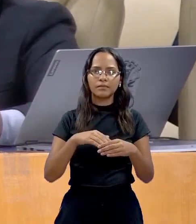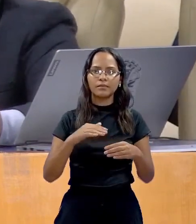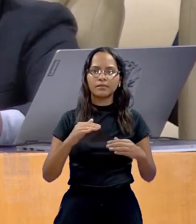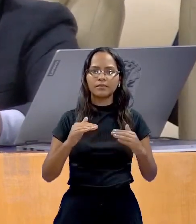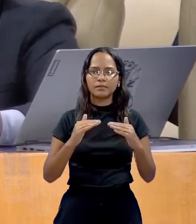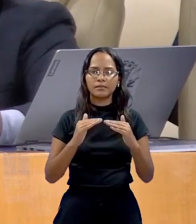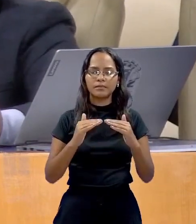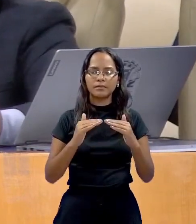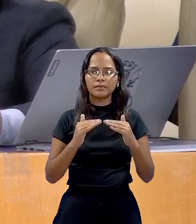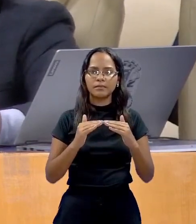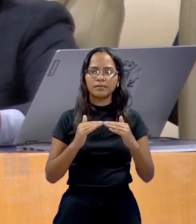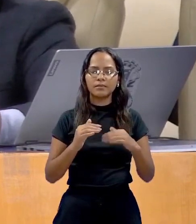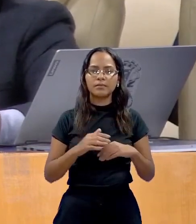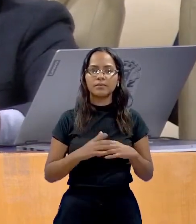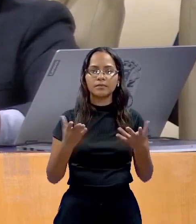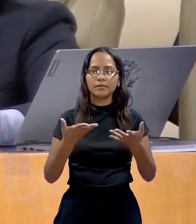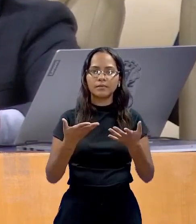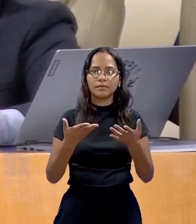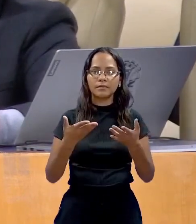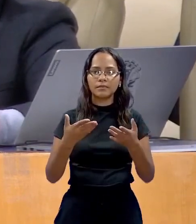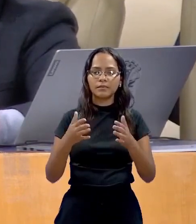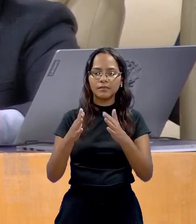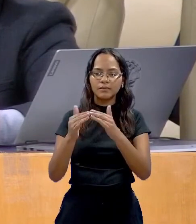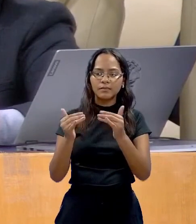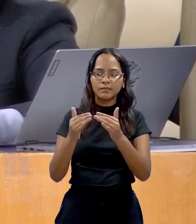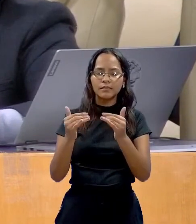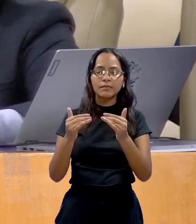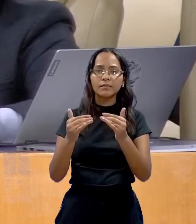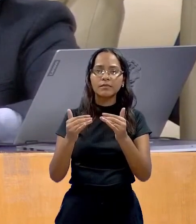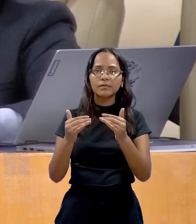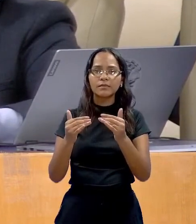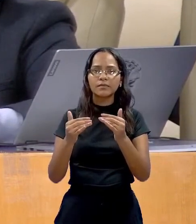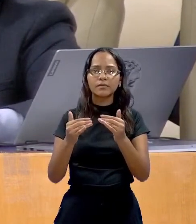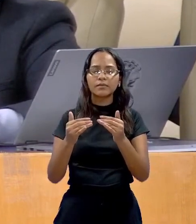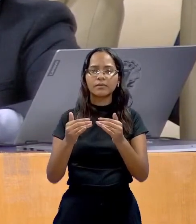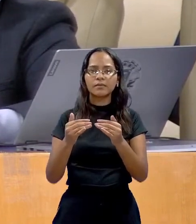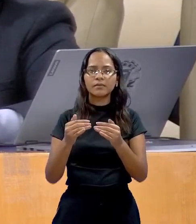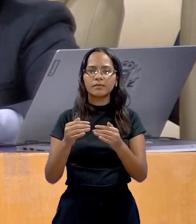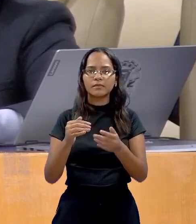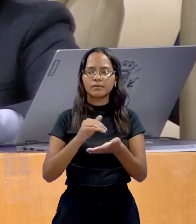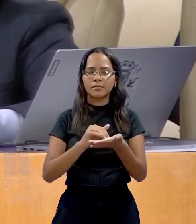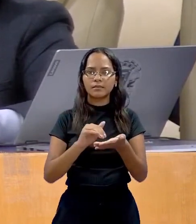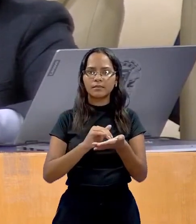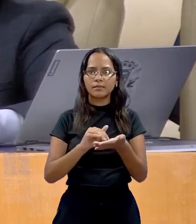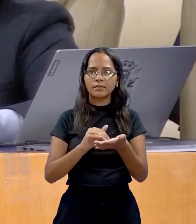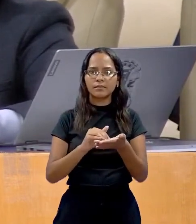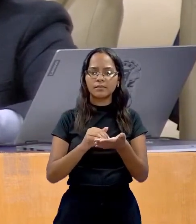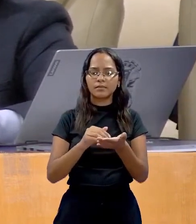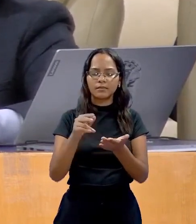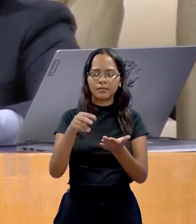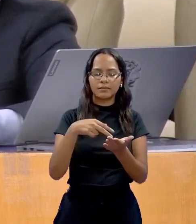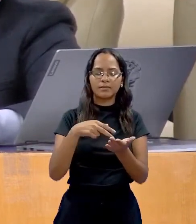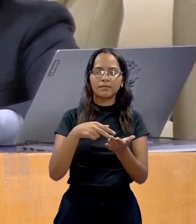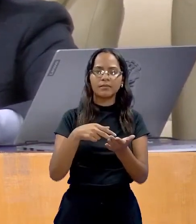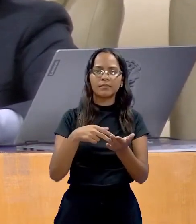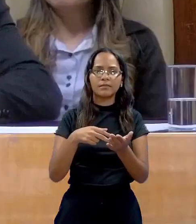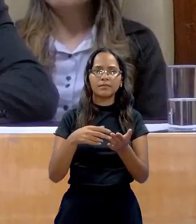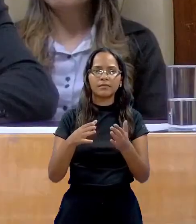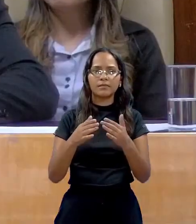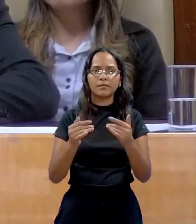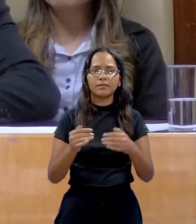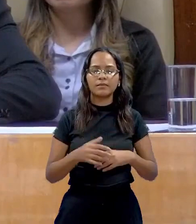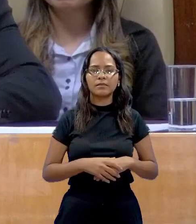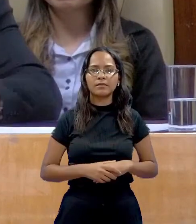Vamos aprovar agora os requerimentos. Por favor, senhor secretário, leia os requerimentos. Senhor